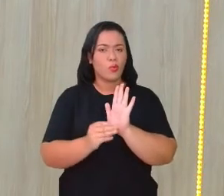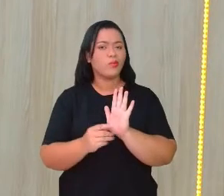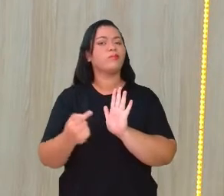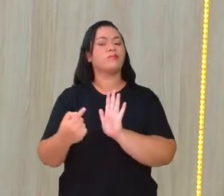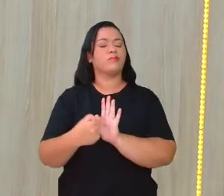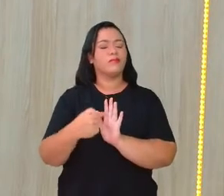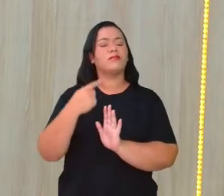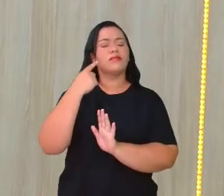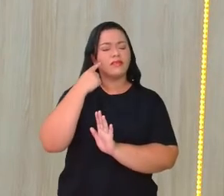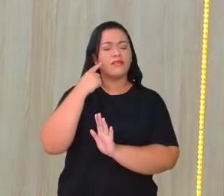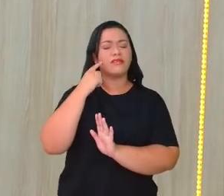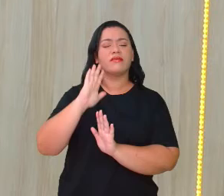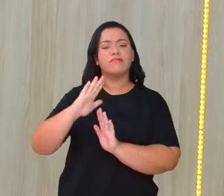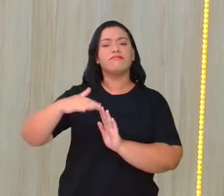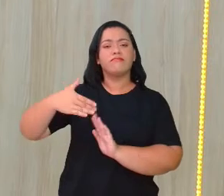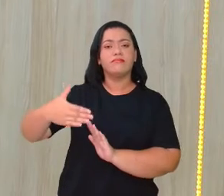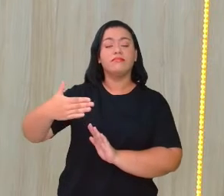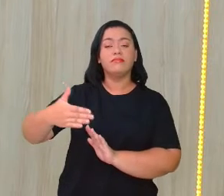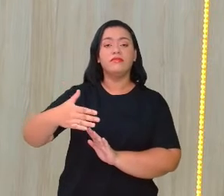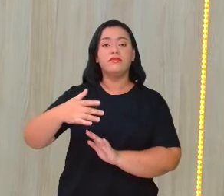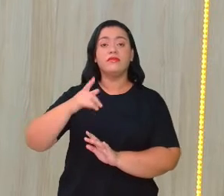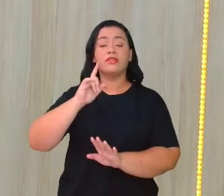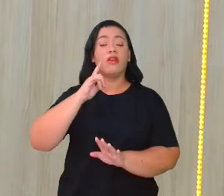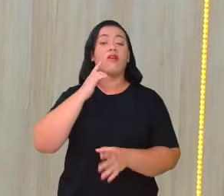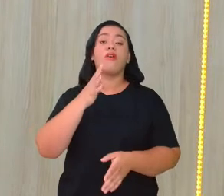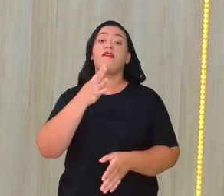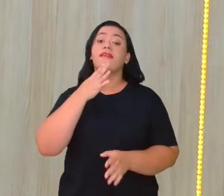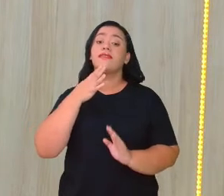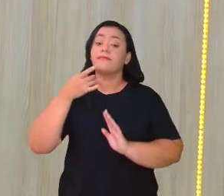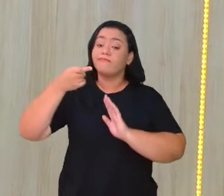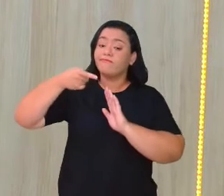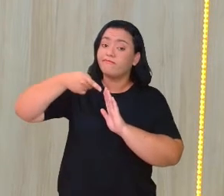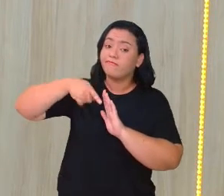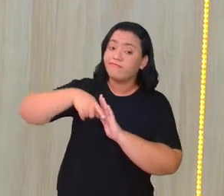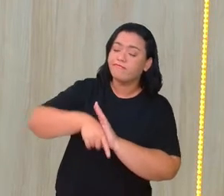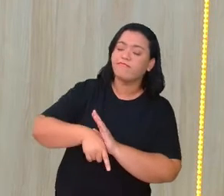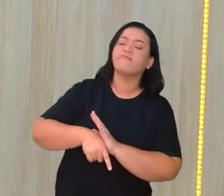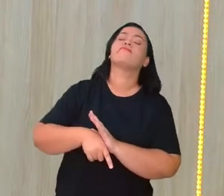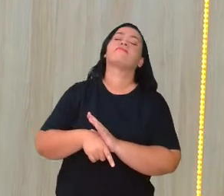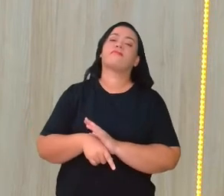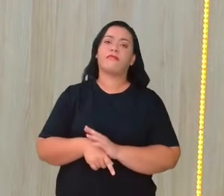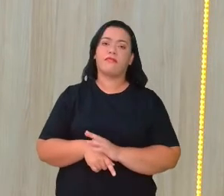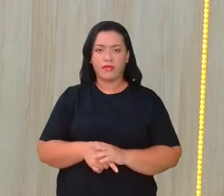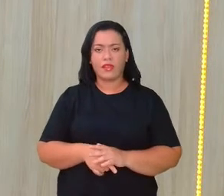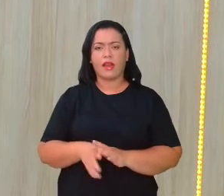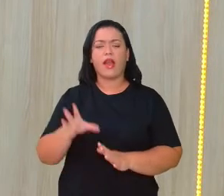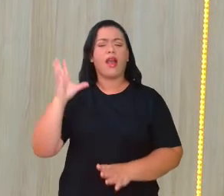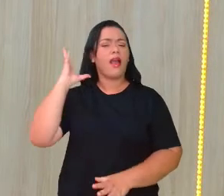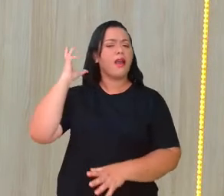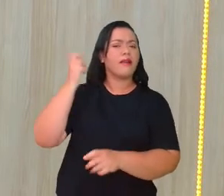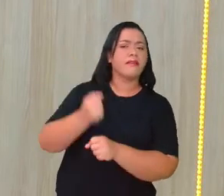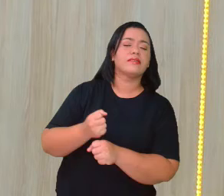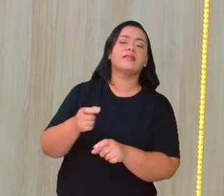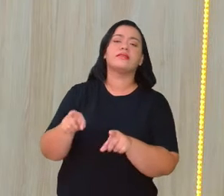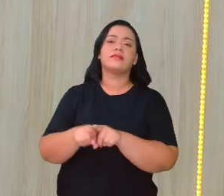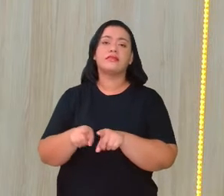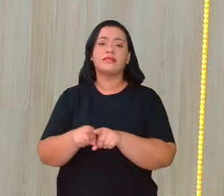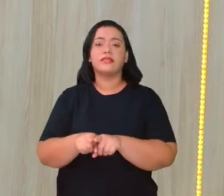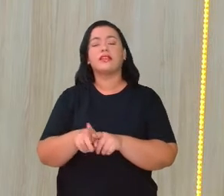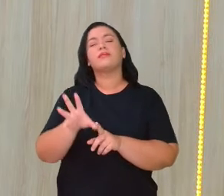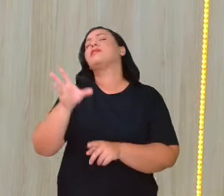ainda, para que vocês possam conhecer mais a fundo, para poder revisar, para poder fixar